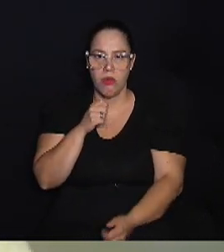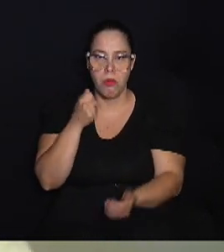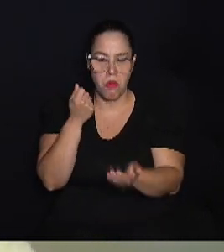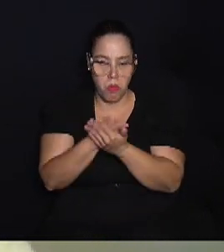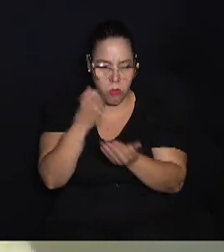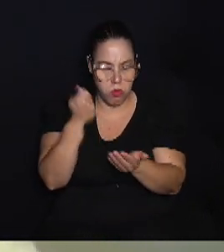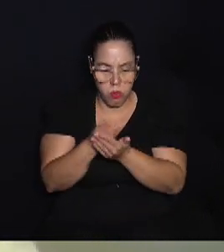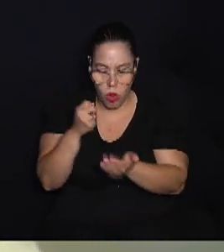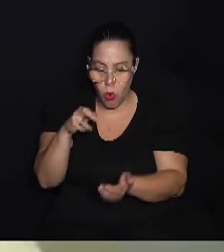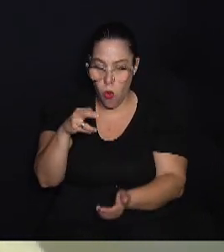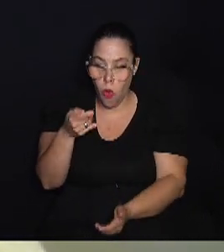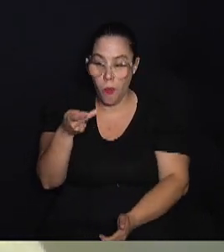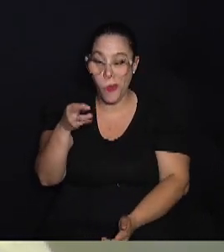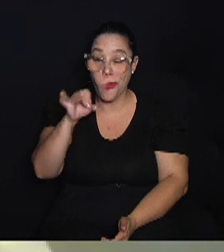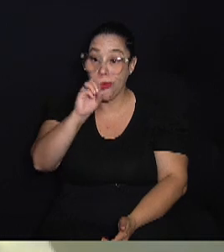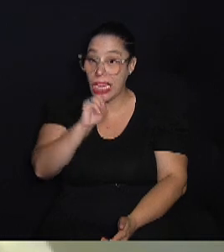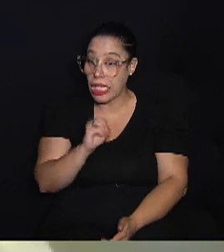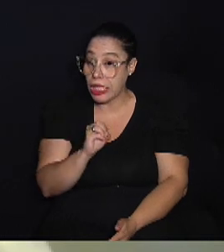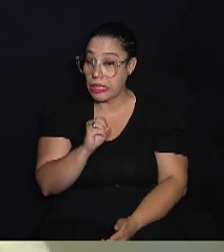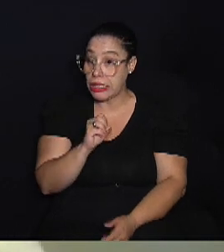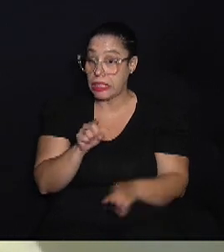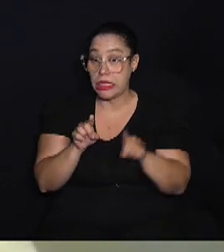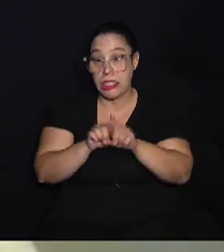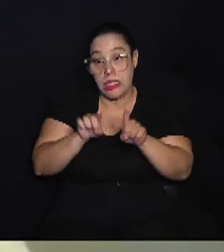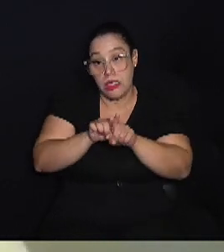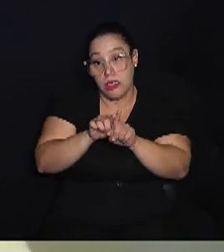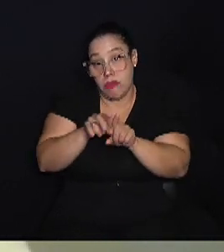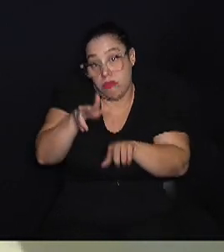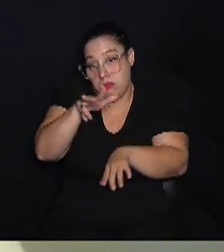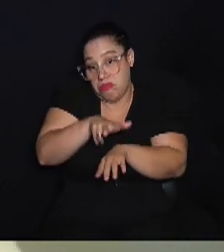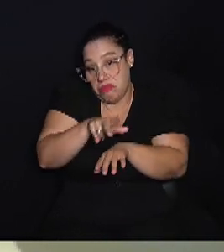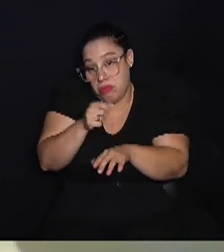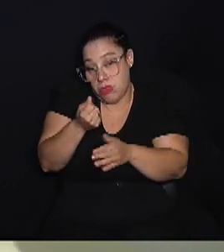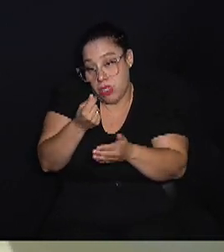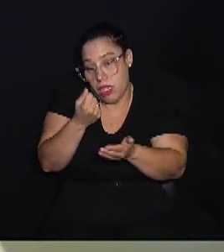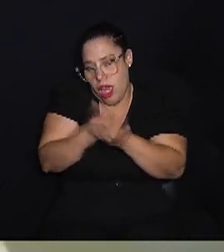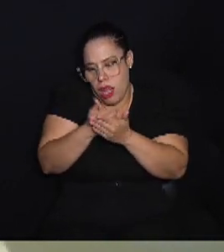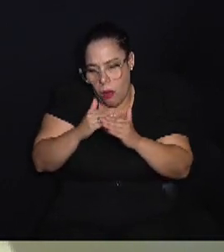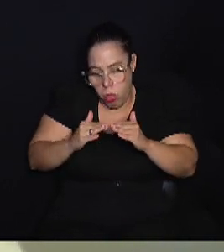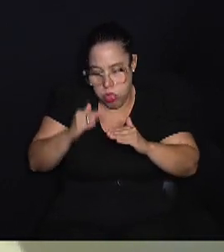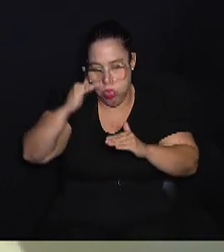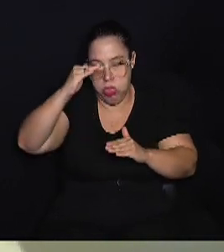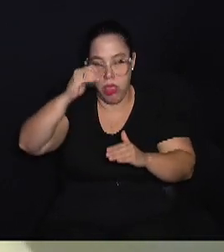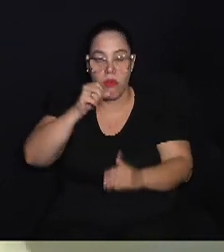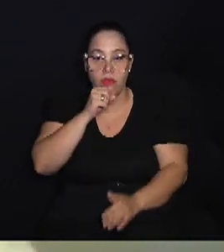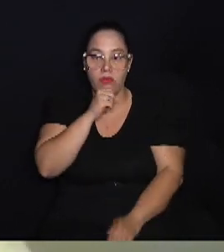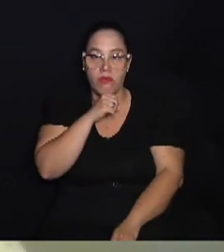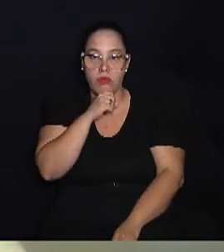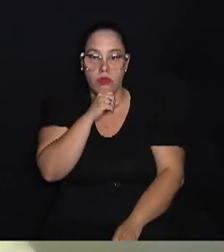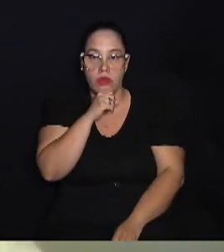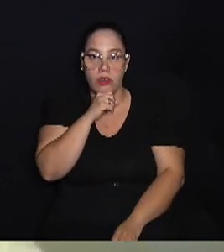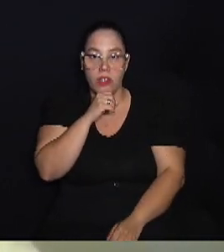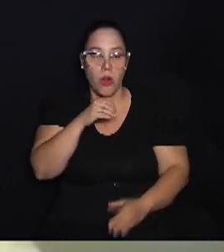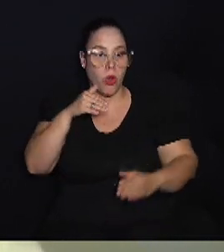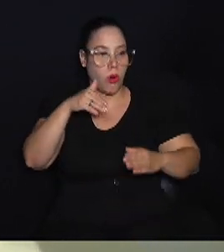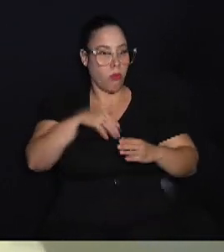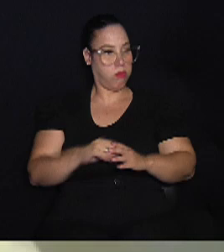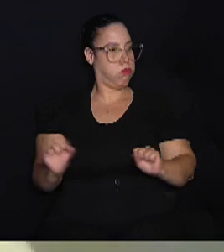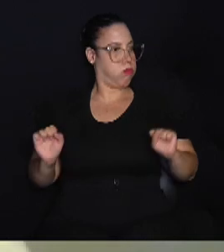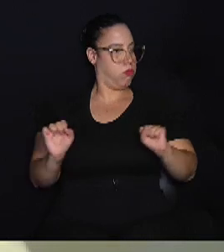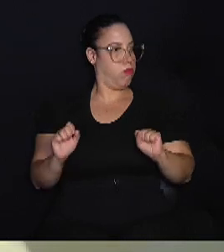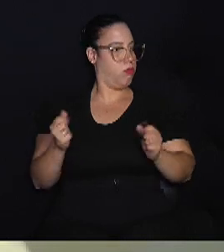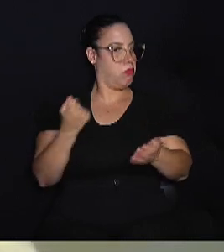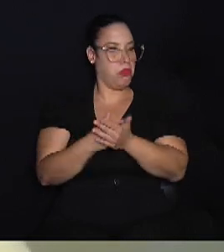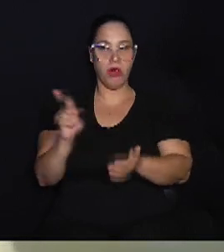vira compulsão. Também pode ser um paciente que gastava muito dinheiro e quando fica mais idoso passa a ser pão duro.